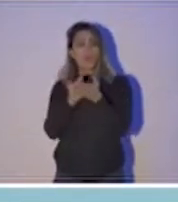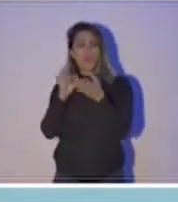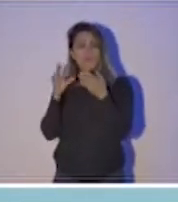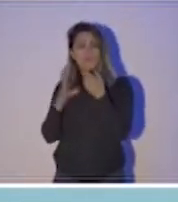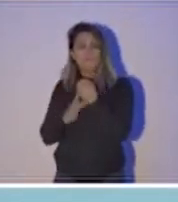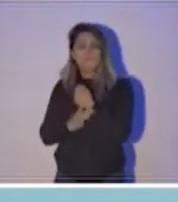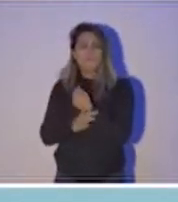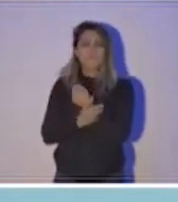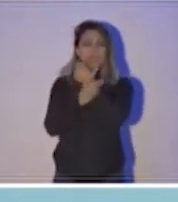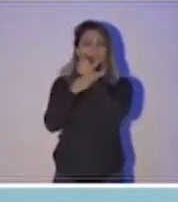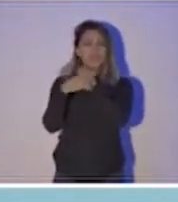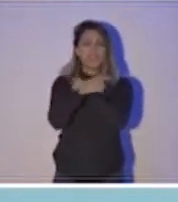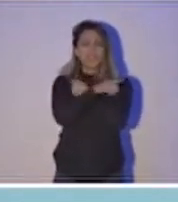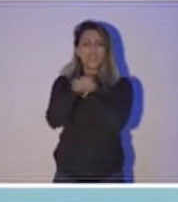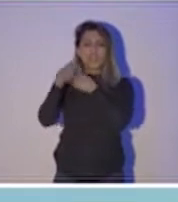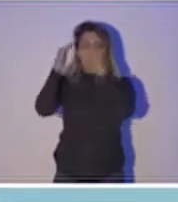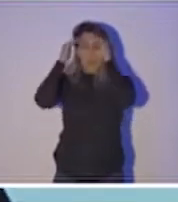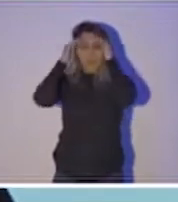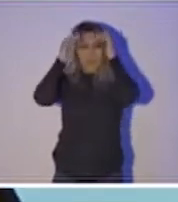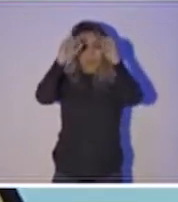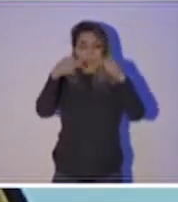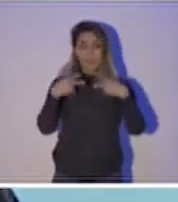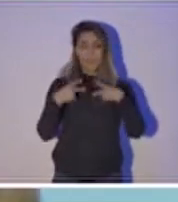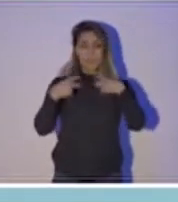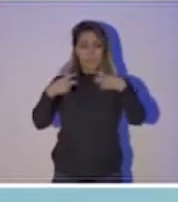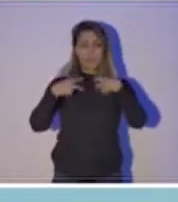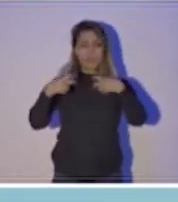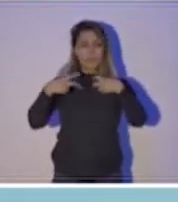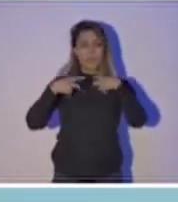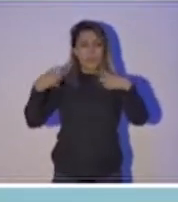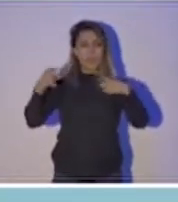perceber em nós o esforço consciente em ouvi-los.